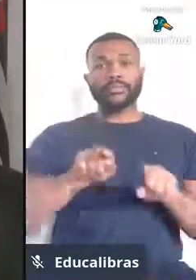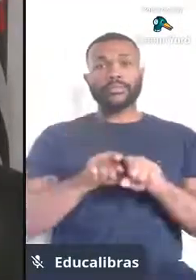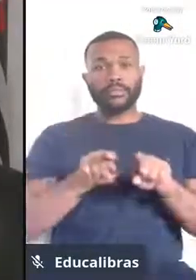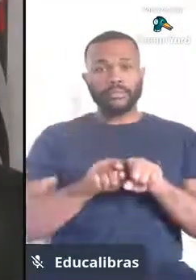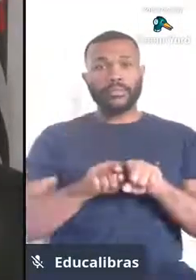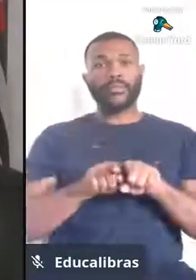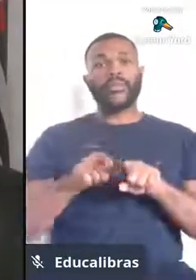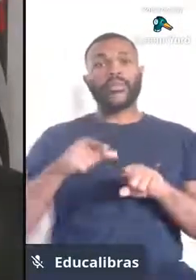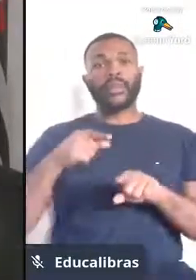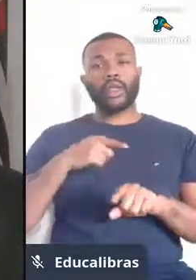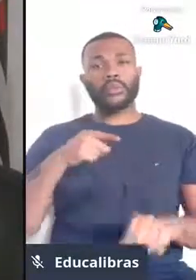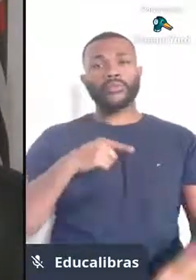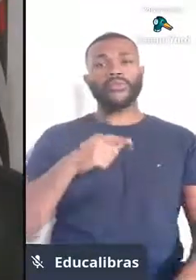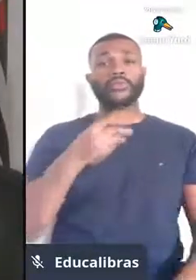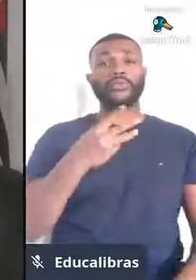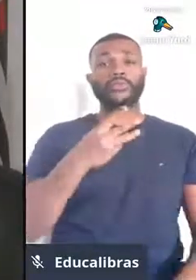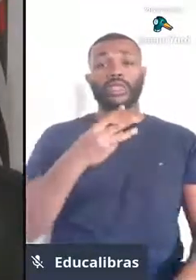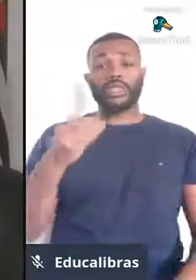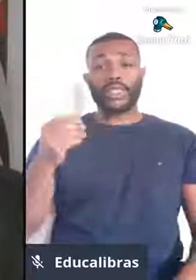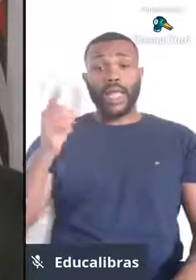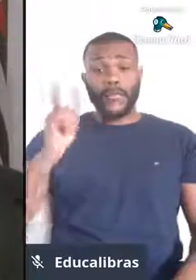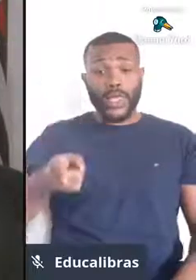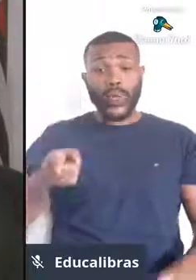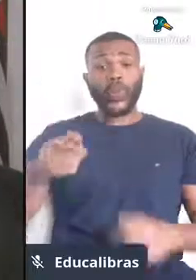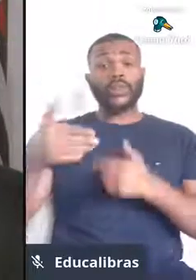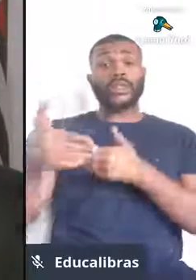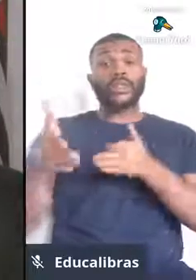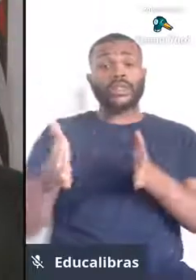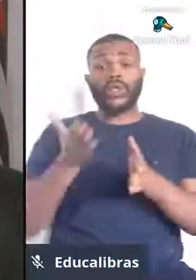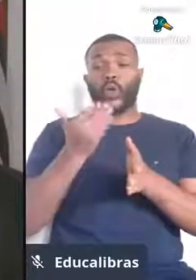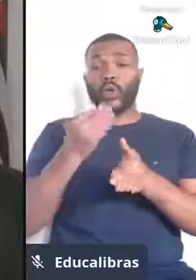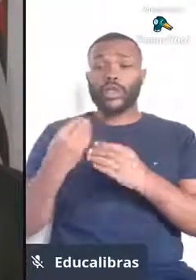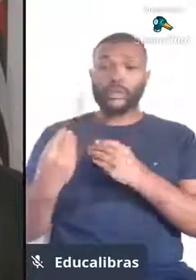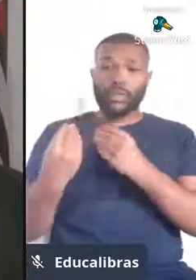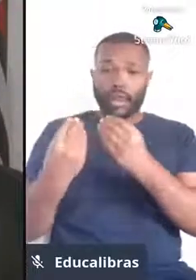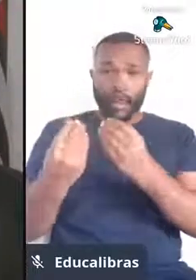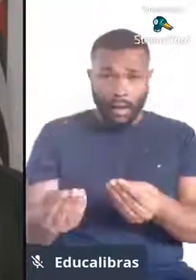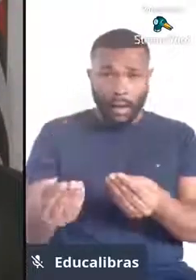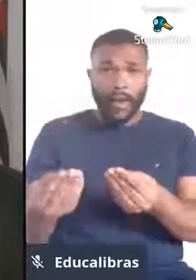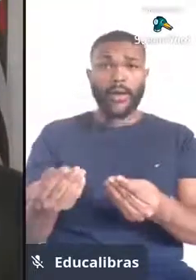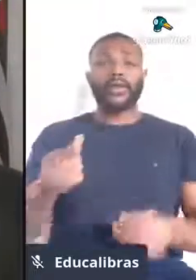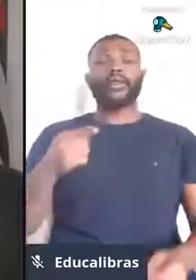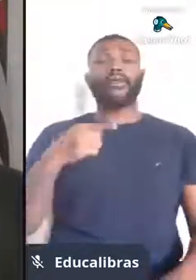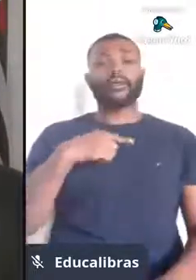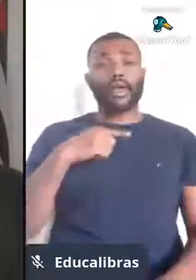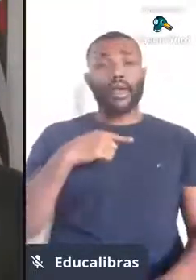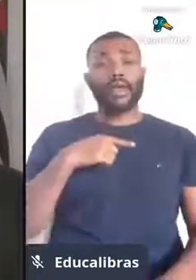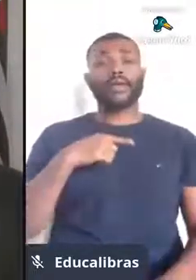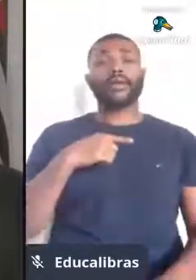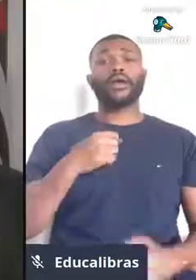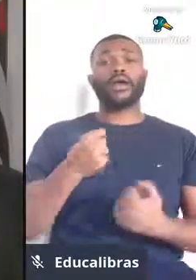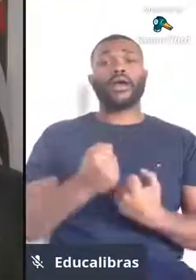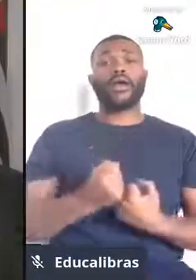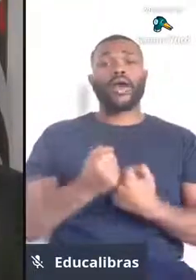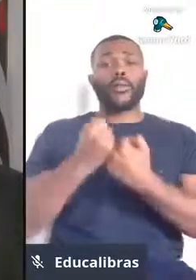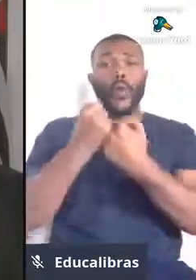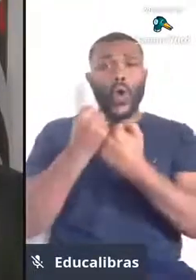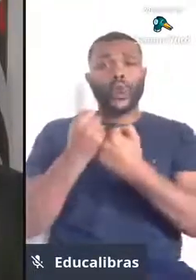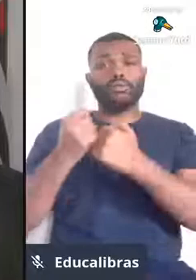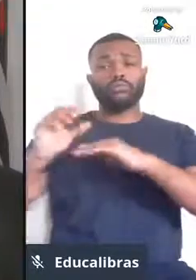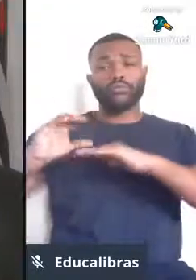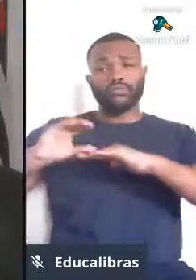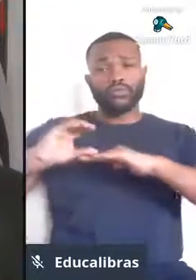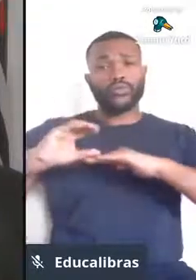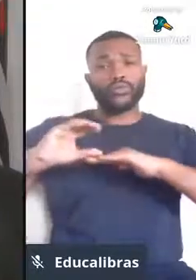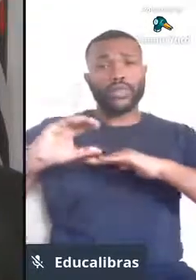mínimo, 300 mil cestas básicas, certo? Você tem o suporte extra financeiro que